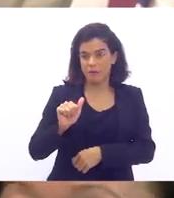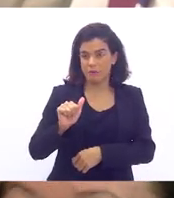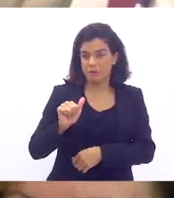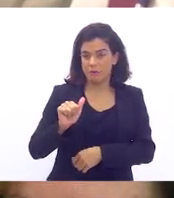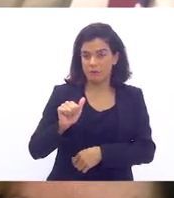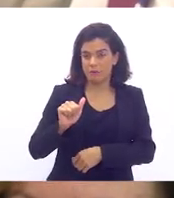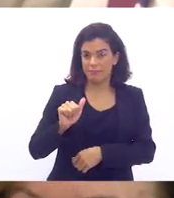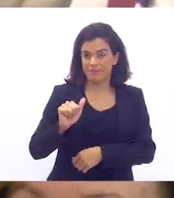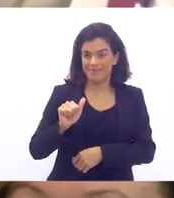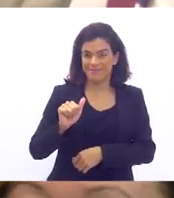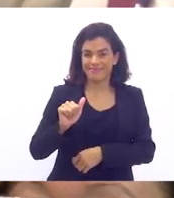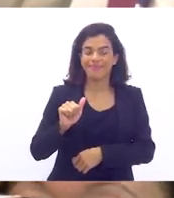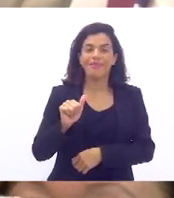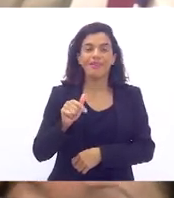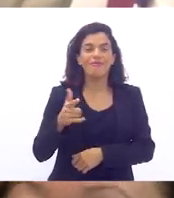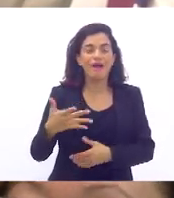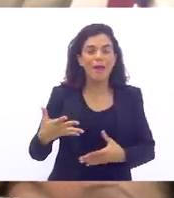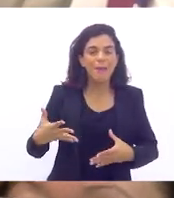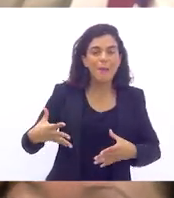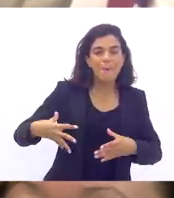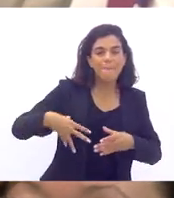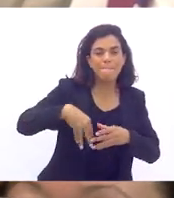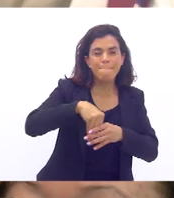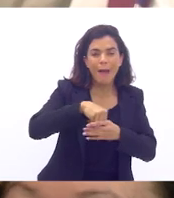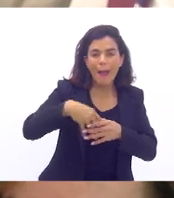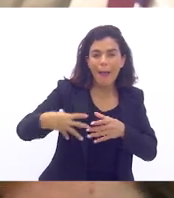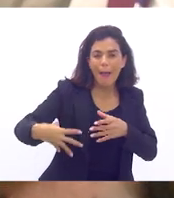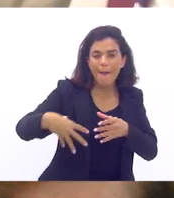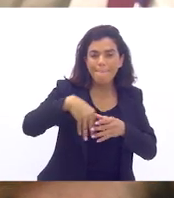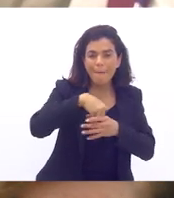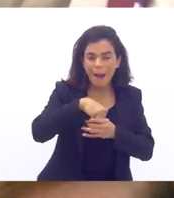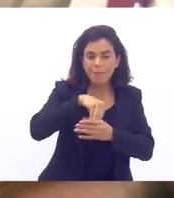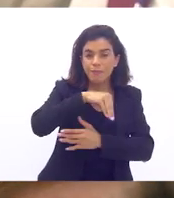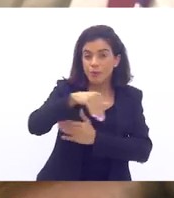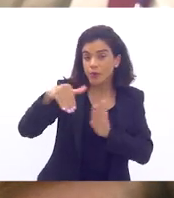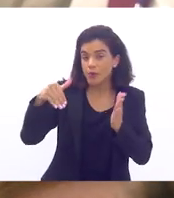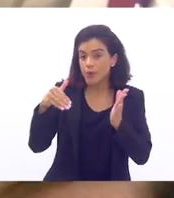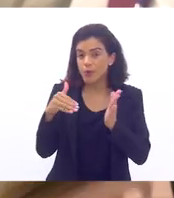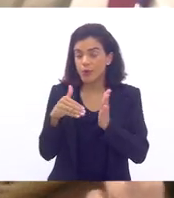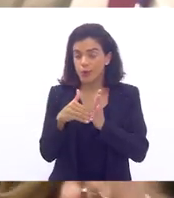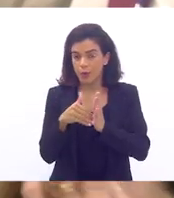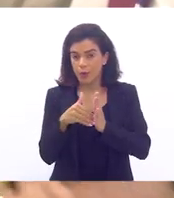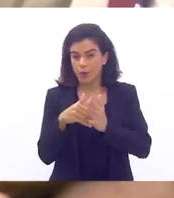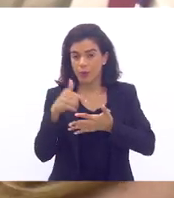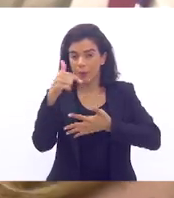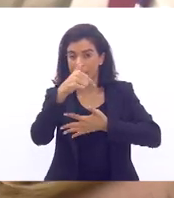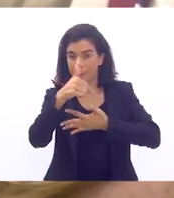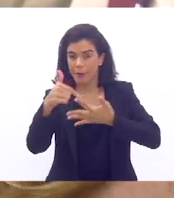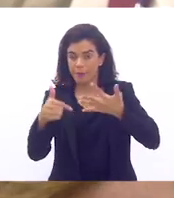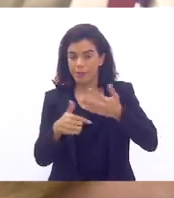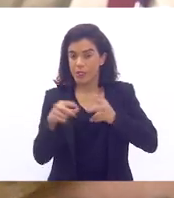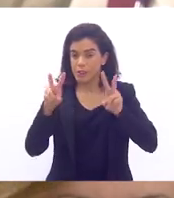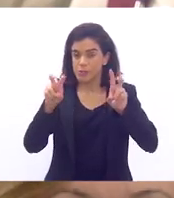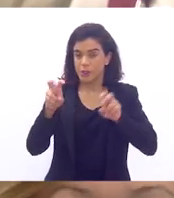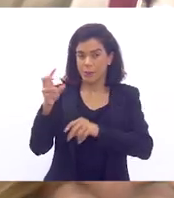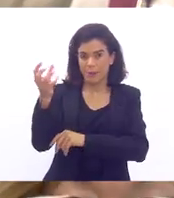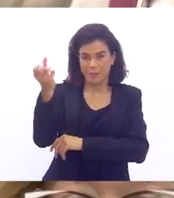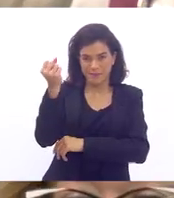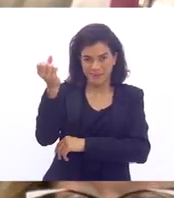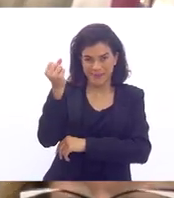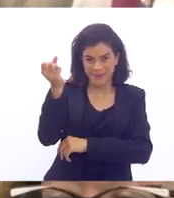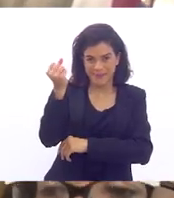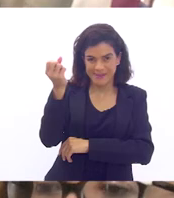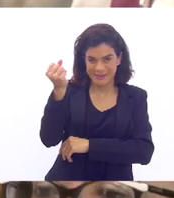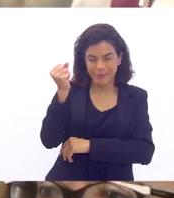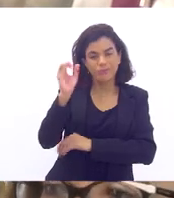que vai começar a integrar todos esses processos quanto a pensão conforme já